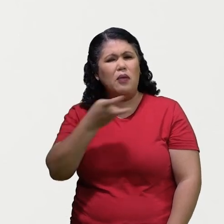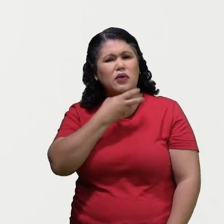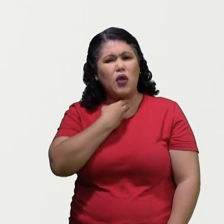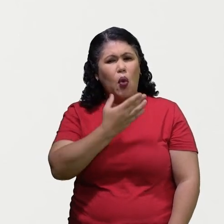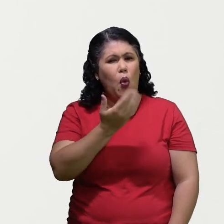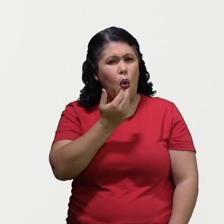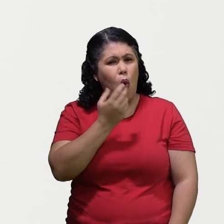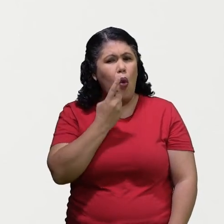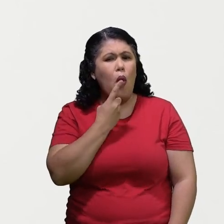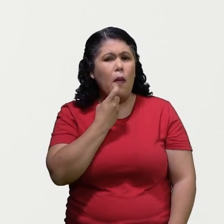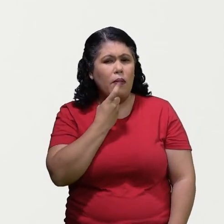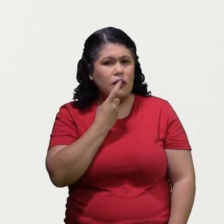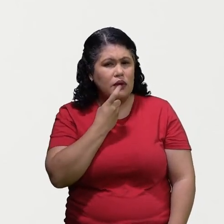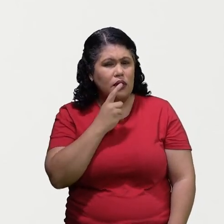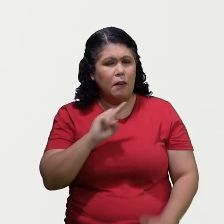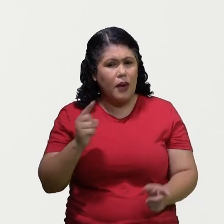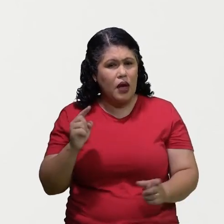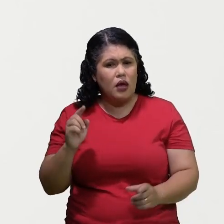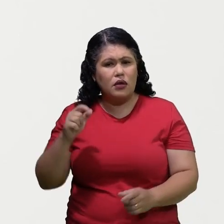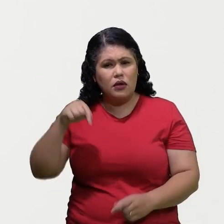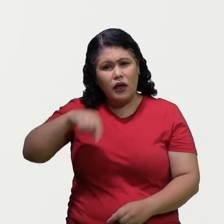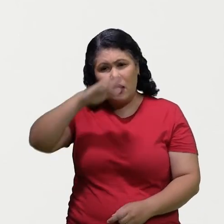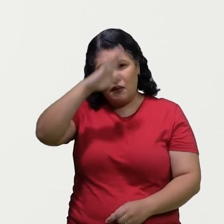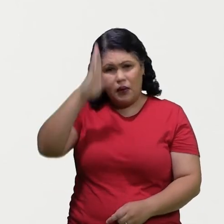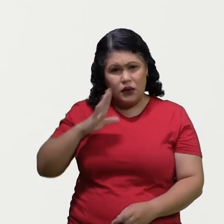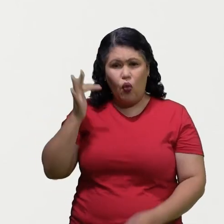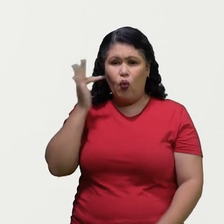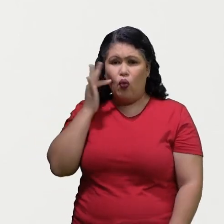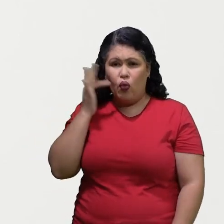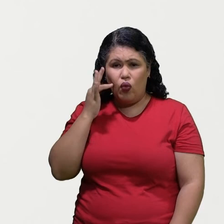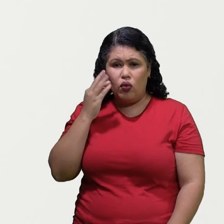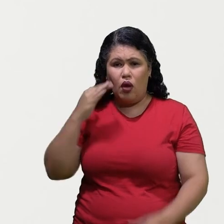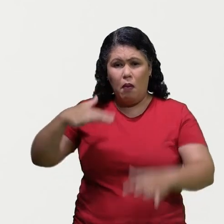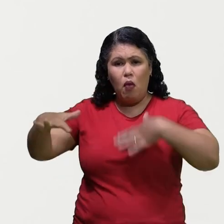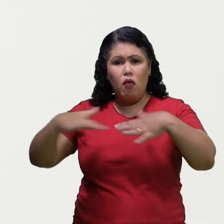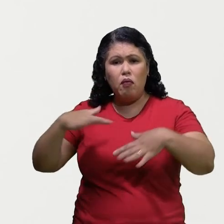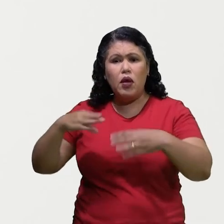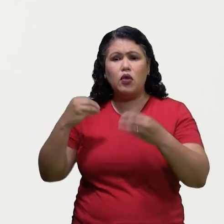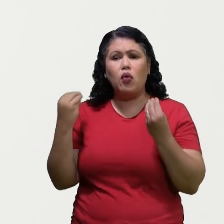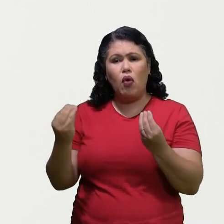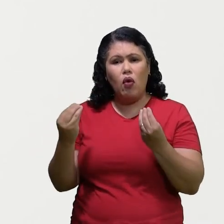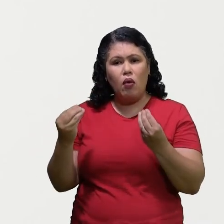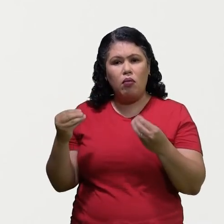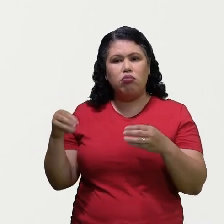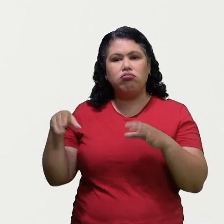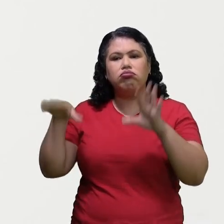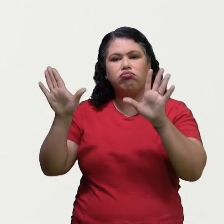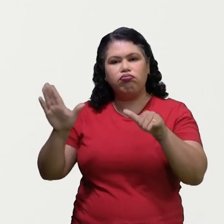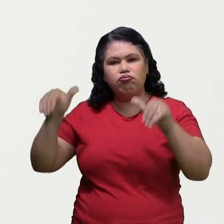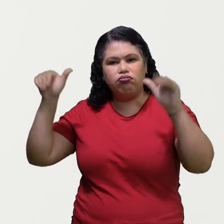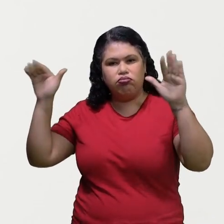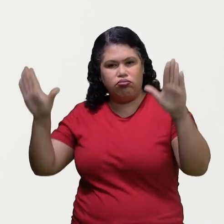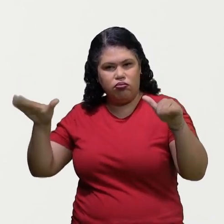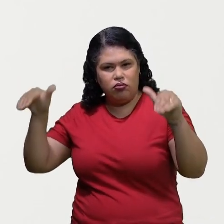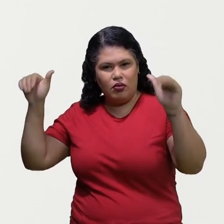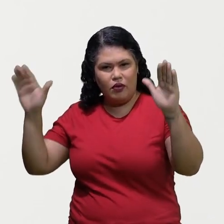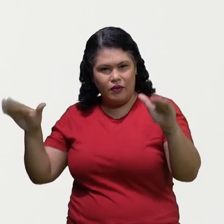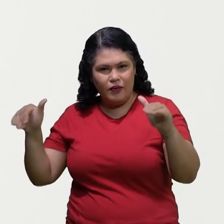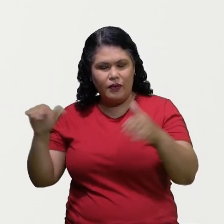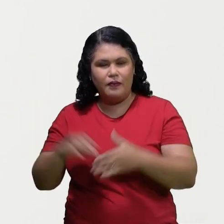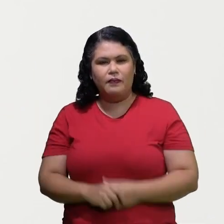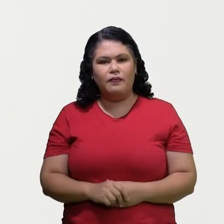nossos se alimentam de frutas. E o deslocamento do morcego, muito bem, pelo voo, ótimo. Então vamos